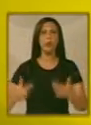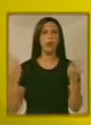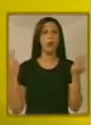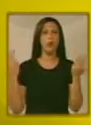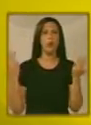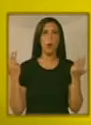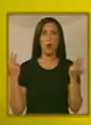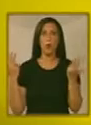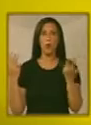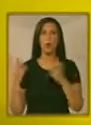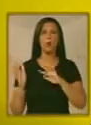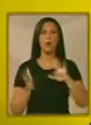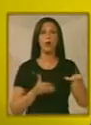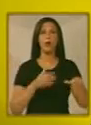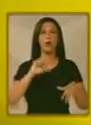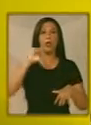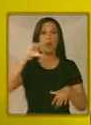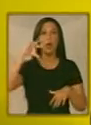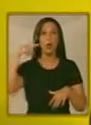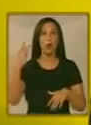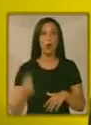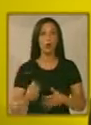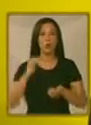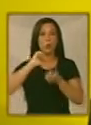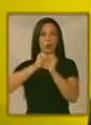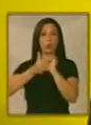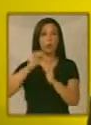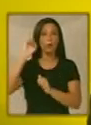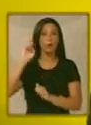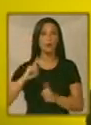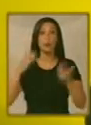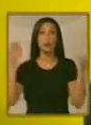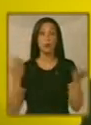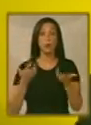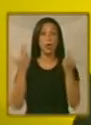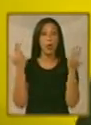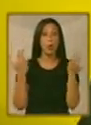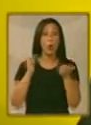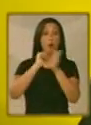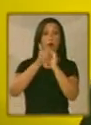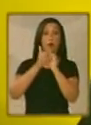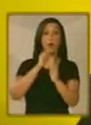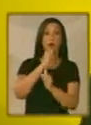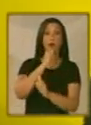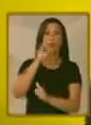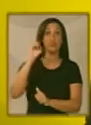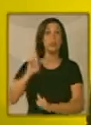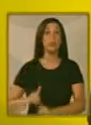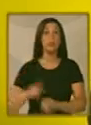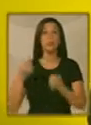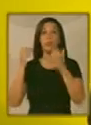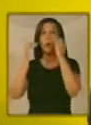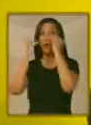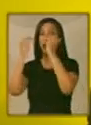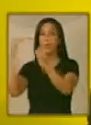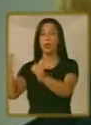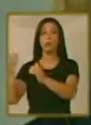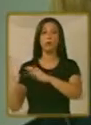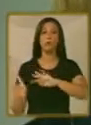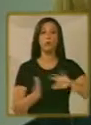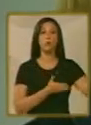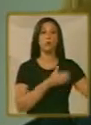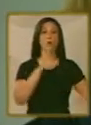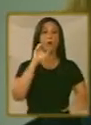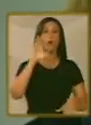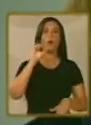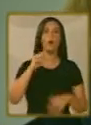Agora, justamente, eu acho que o para-olimpismo, hoje, ele realmente está sendo tratado à altura. Como eles merecem. Como é que está